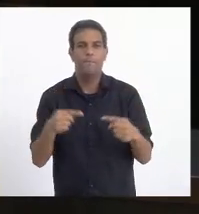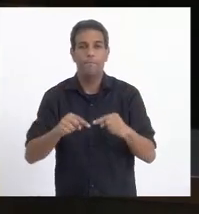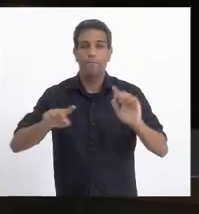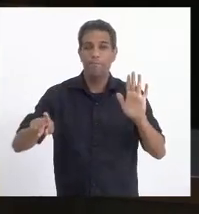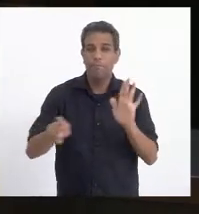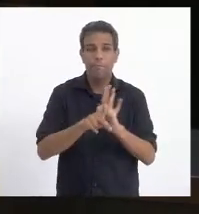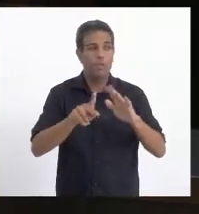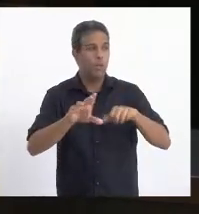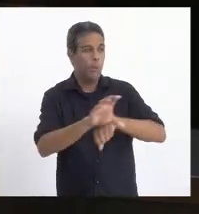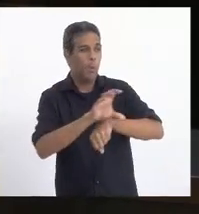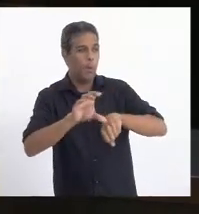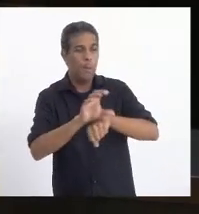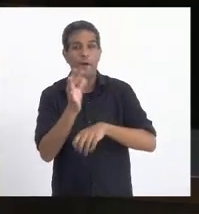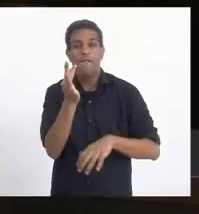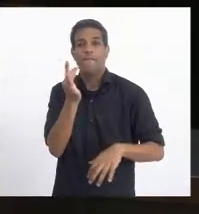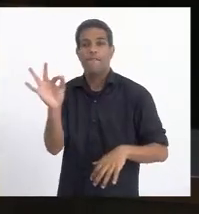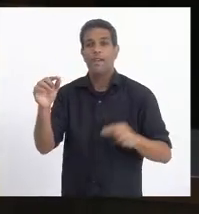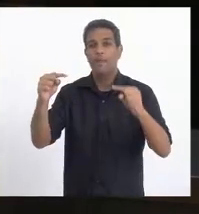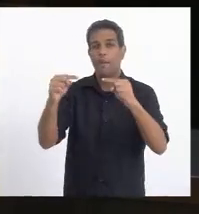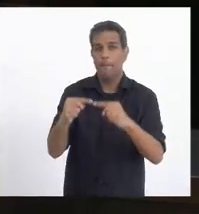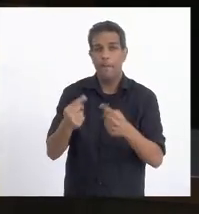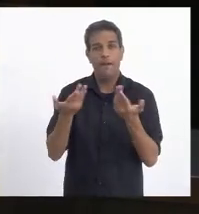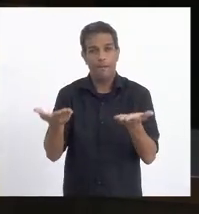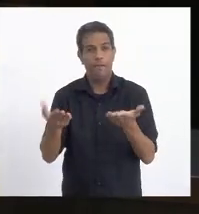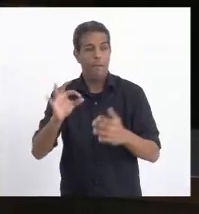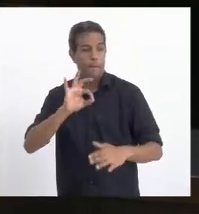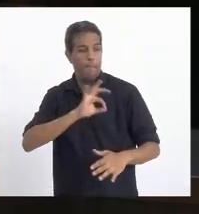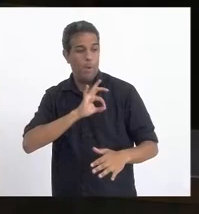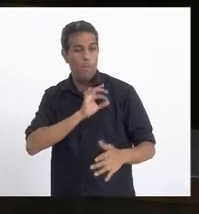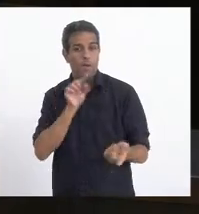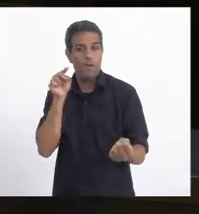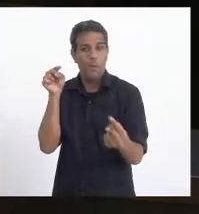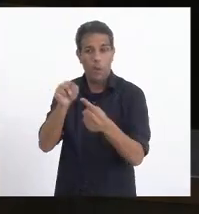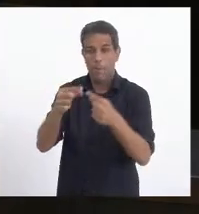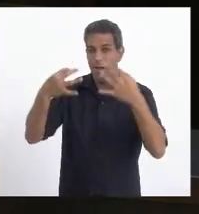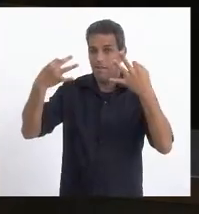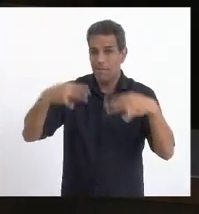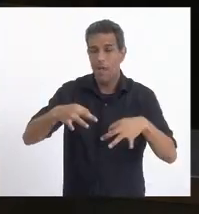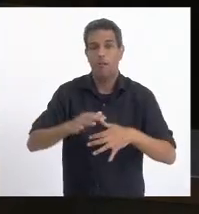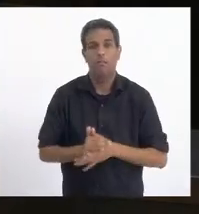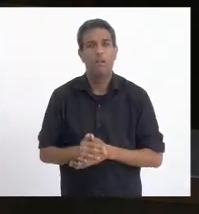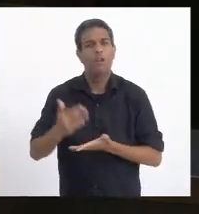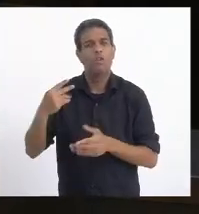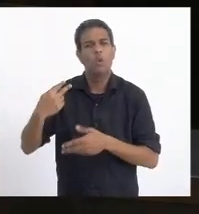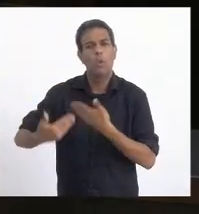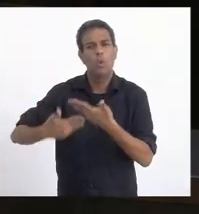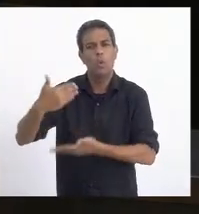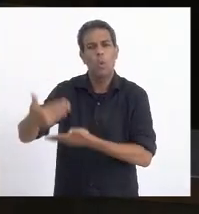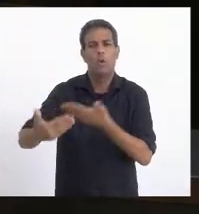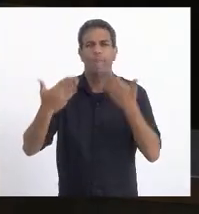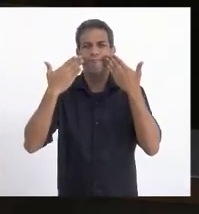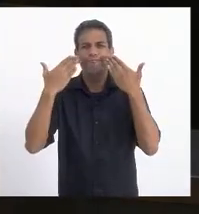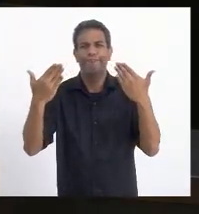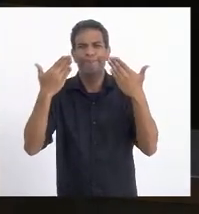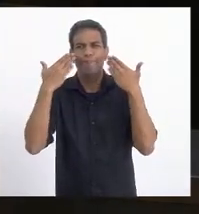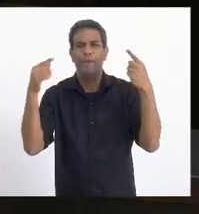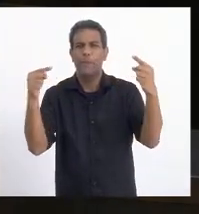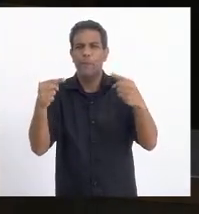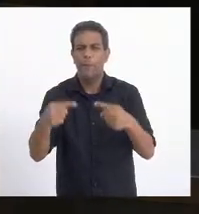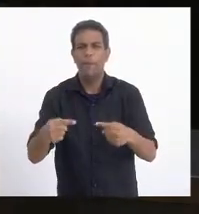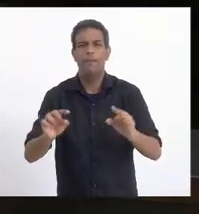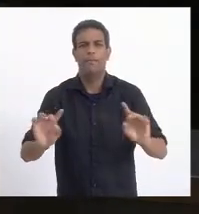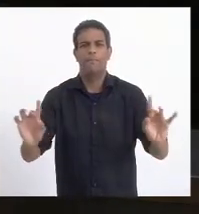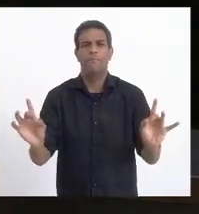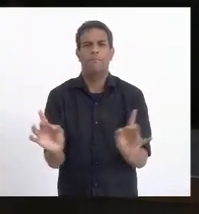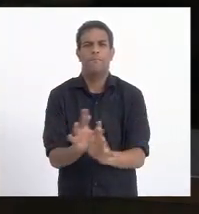tá na condição Federal mente precisa começar de vir colar isso porque o policial militar eu comprei uma vez estão no dia a dia ali no Fronte EA gente